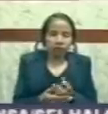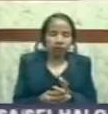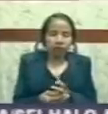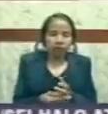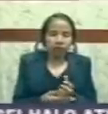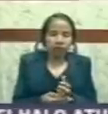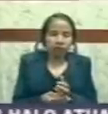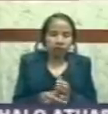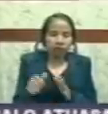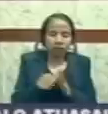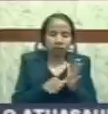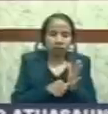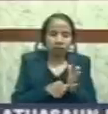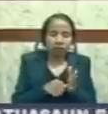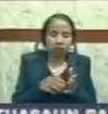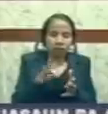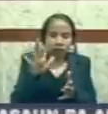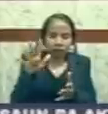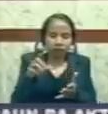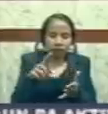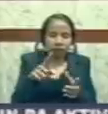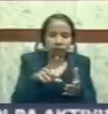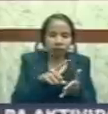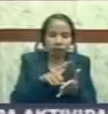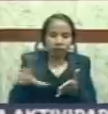Artigo 5º, a linha D.